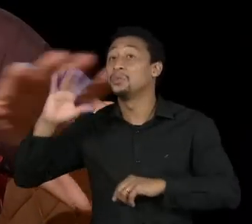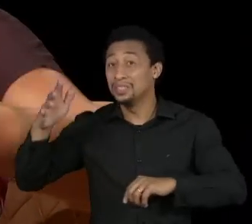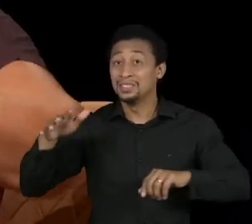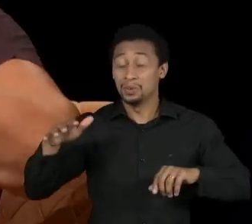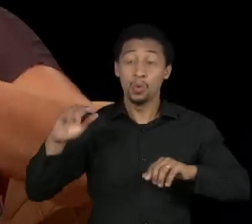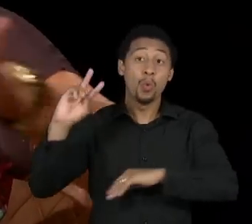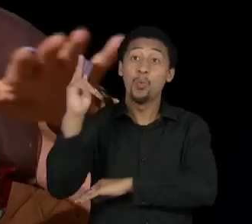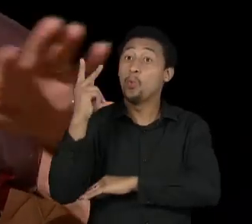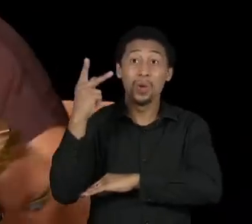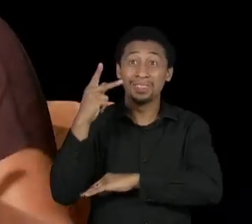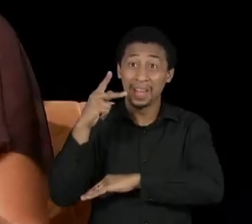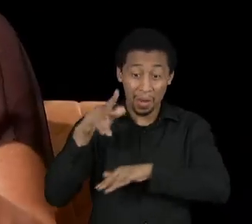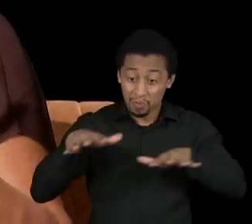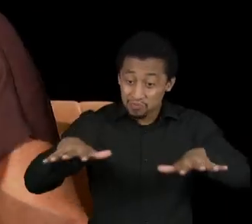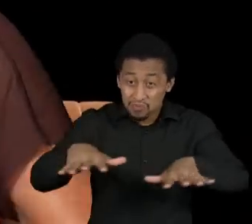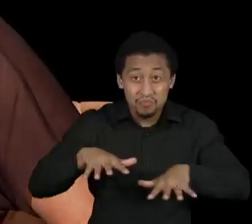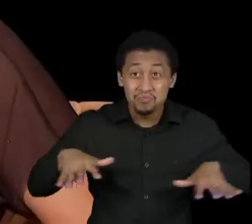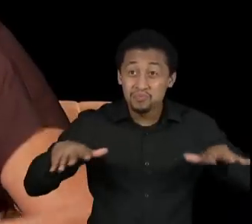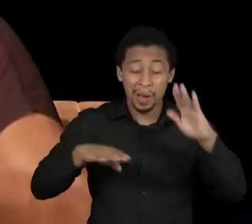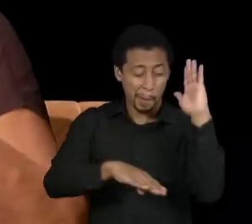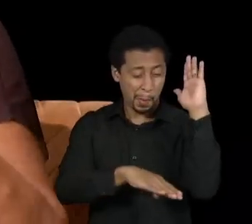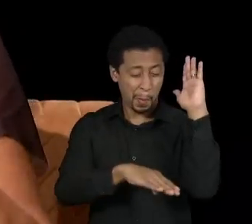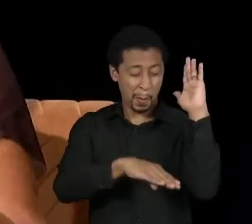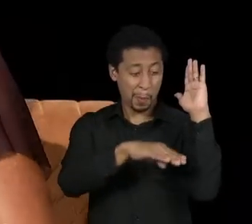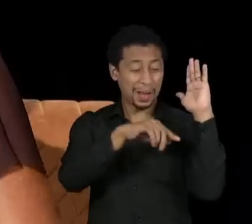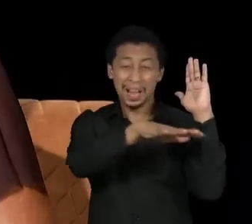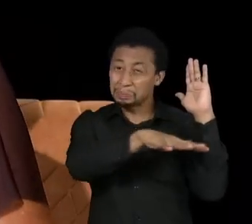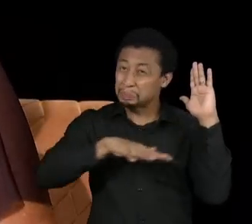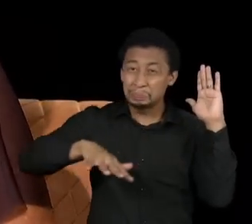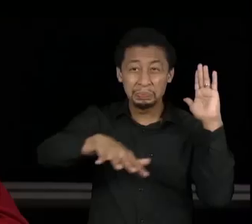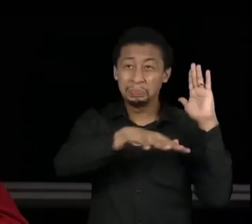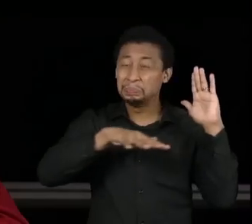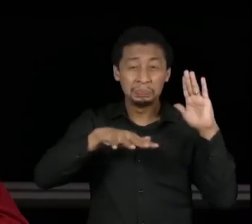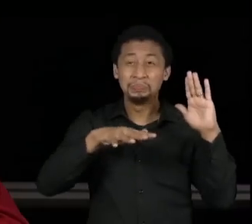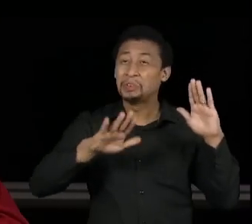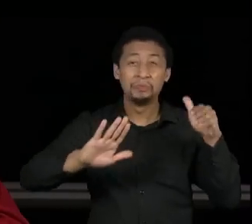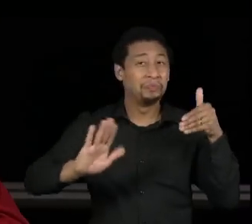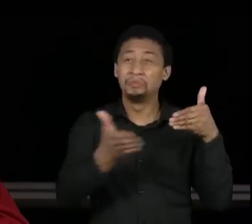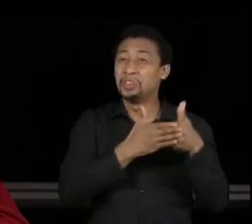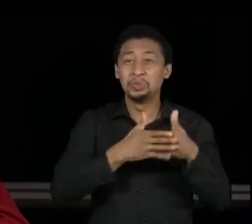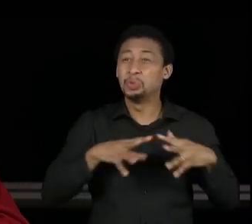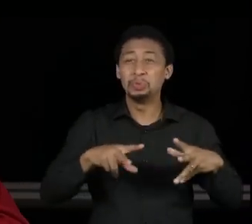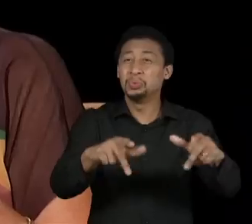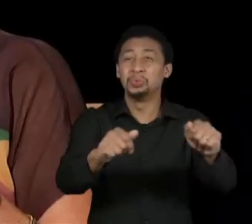hotel. Inteiro, tá o cheiro forte que essa bomba tinha.